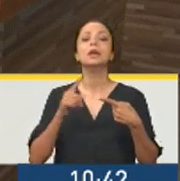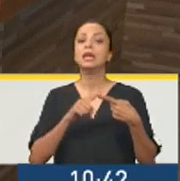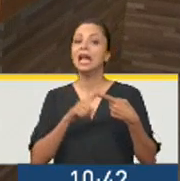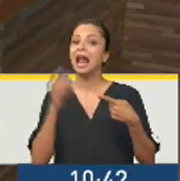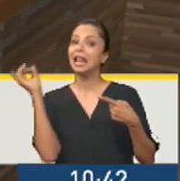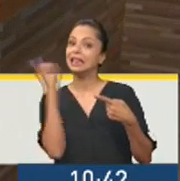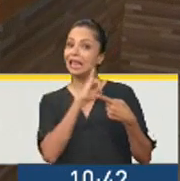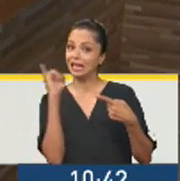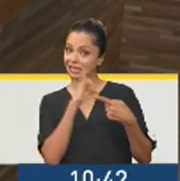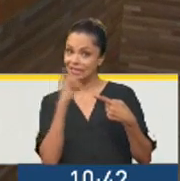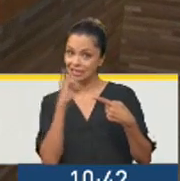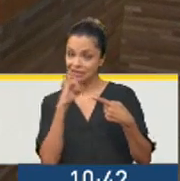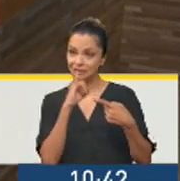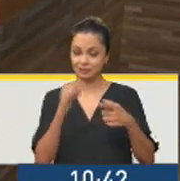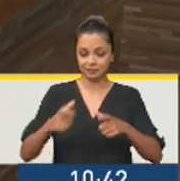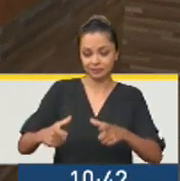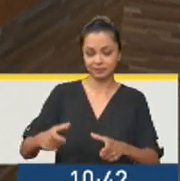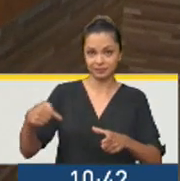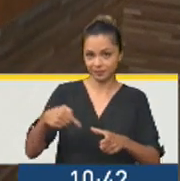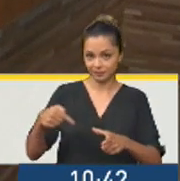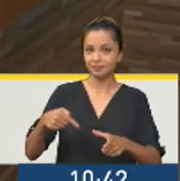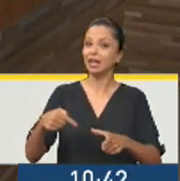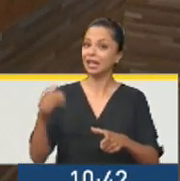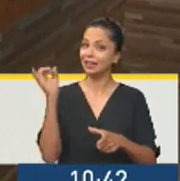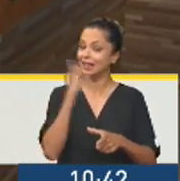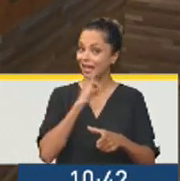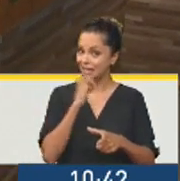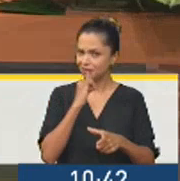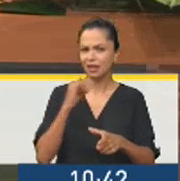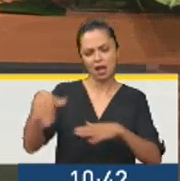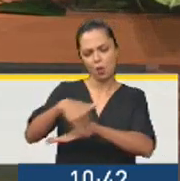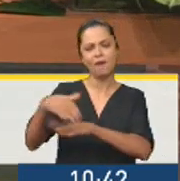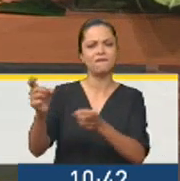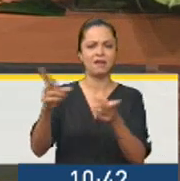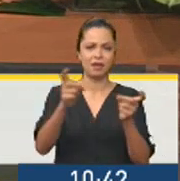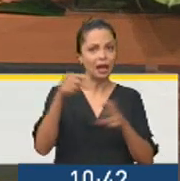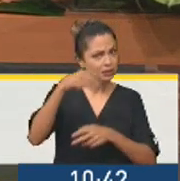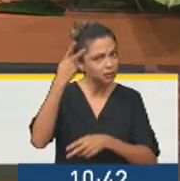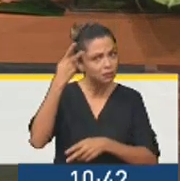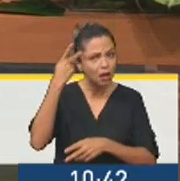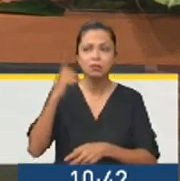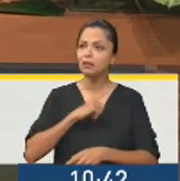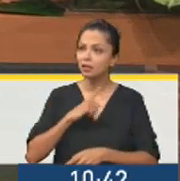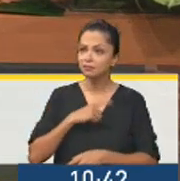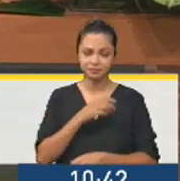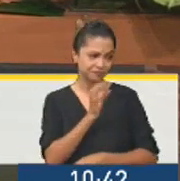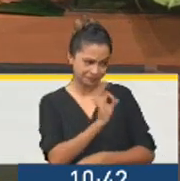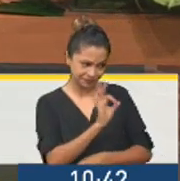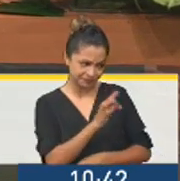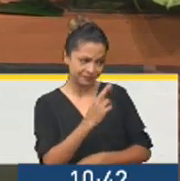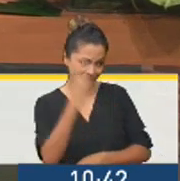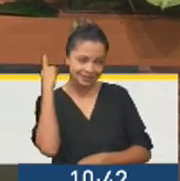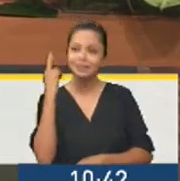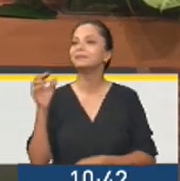piadina é um clássico italiano de rua e também muito consumido aqui em São Paulo. Né, Thalitinha? Então, a Thalitinha vai